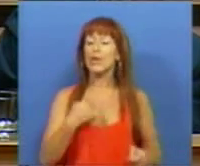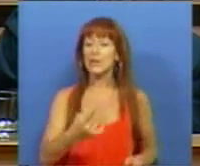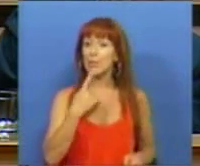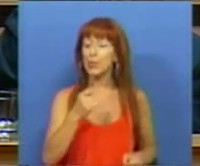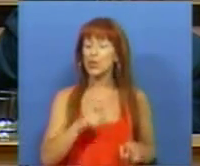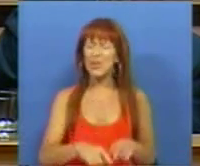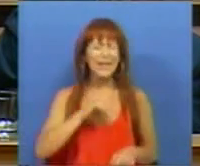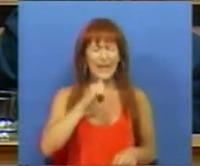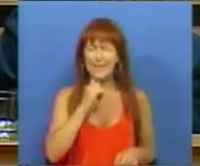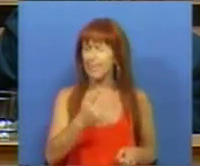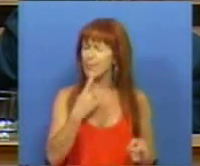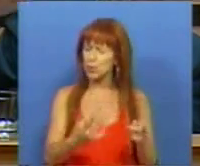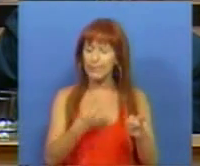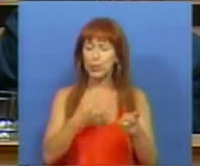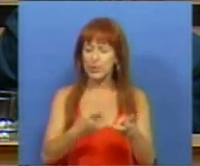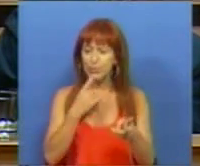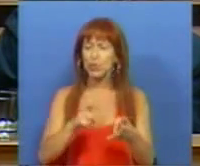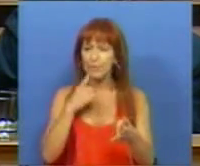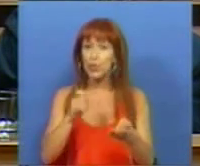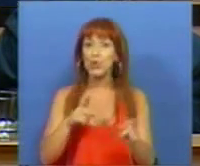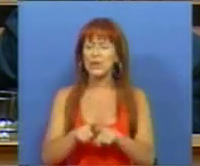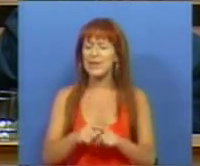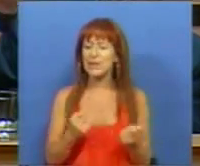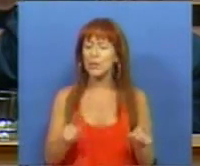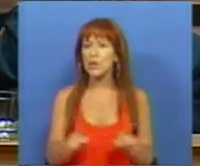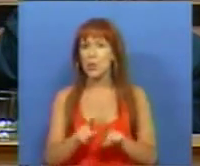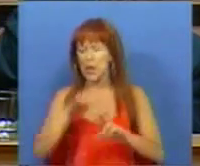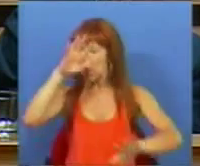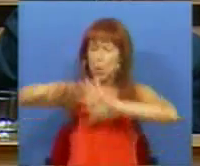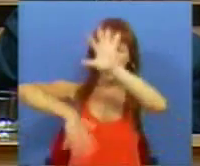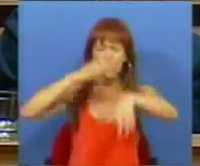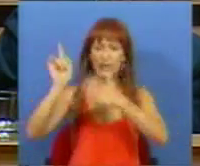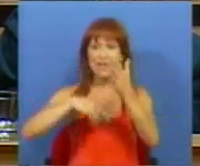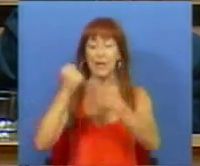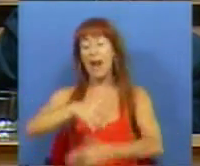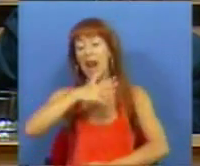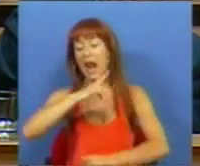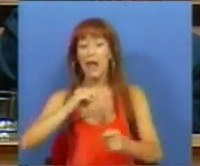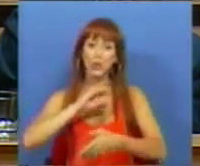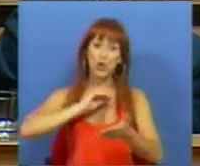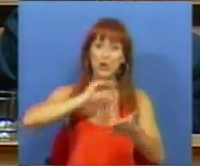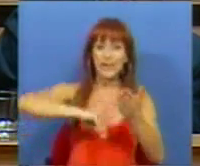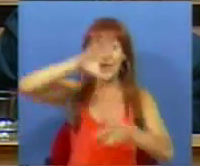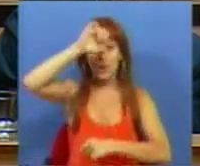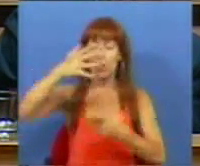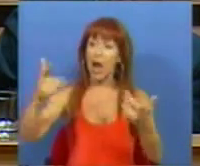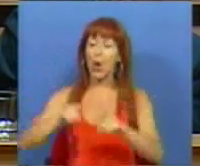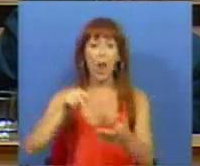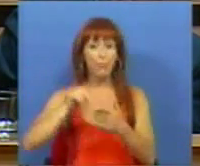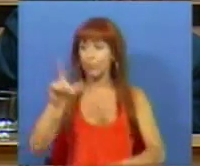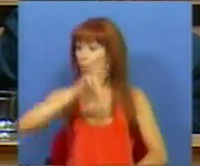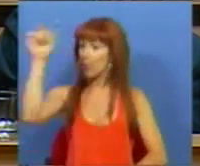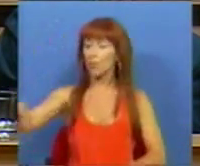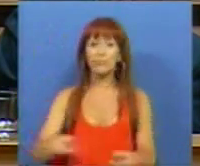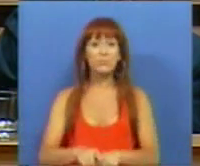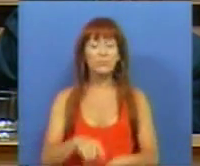perguntados sucessivamente, levantou-se uma cortina de confusão, sempre com o argumento do Secretário de Estado, que já agora não está aqui,